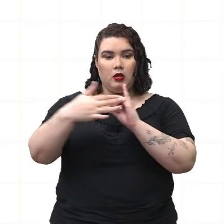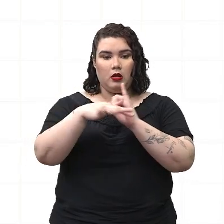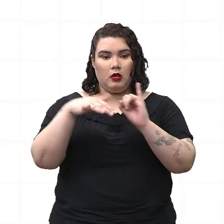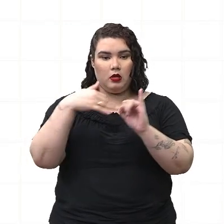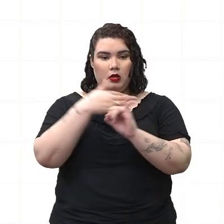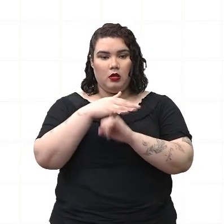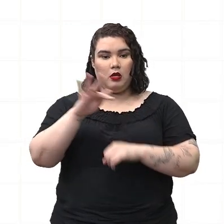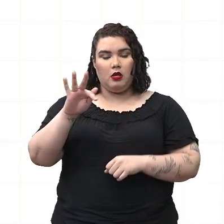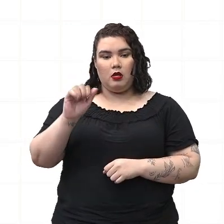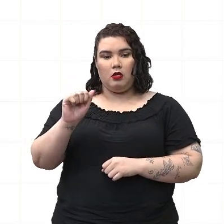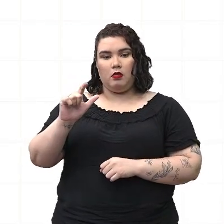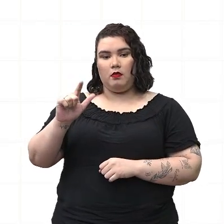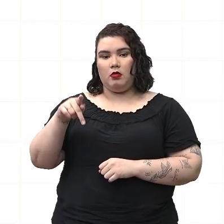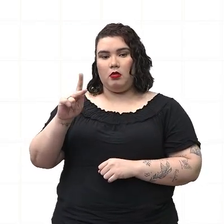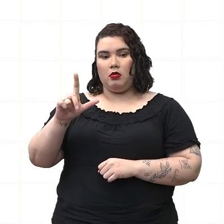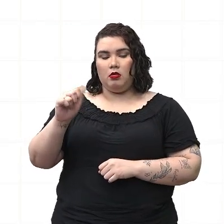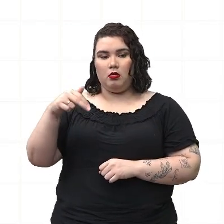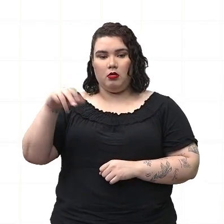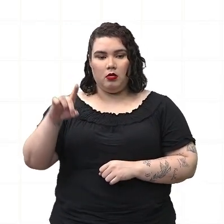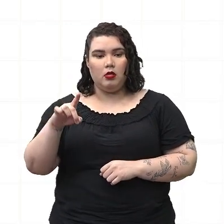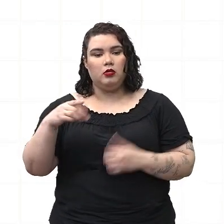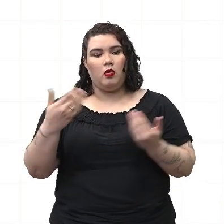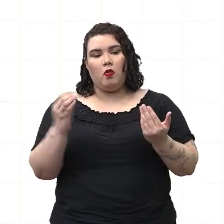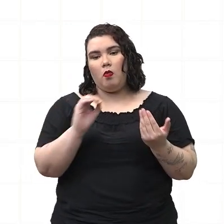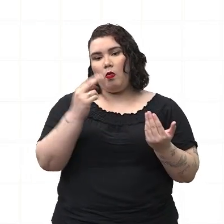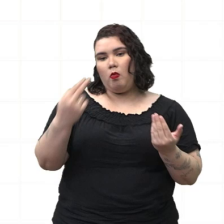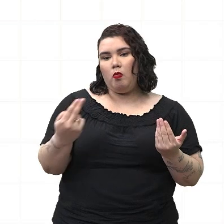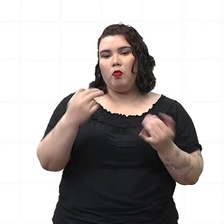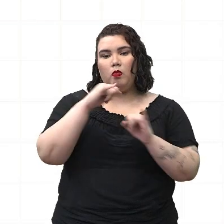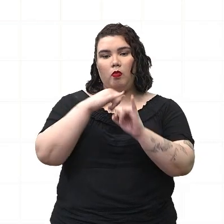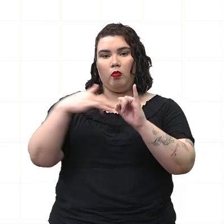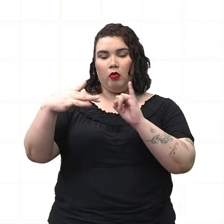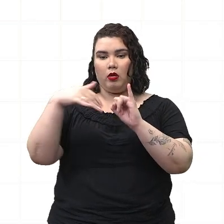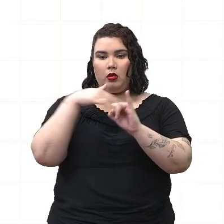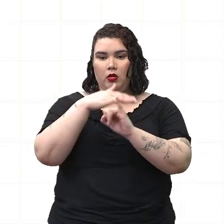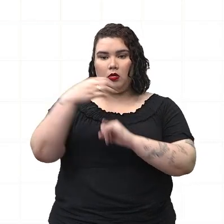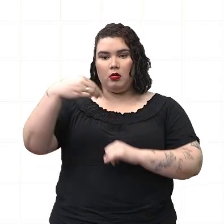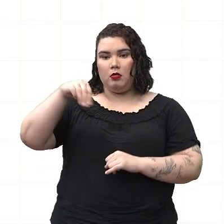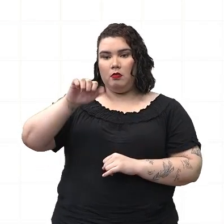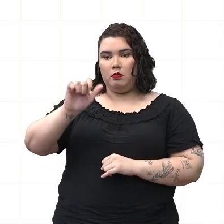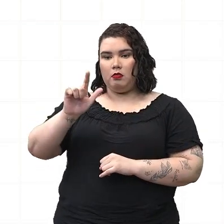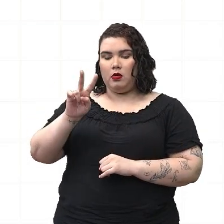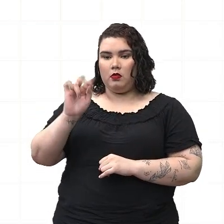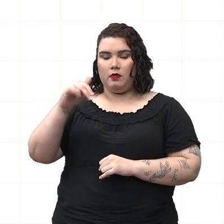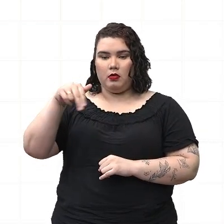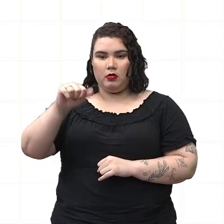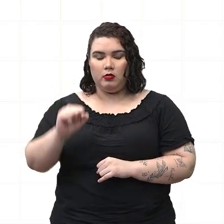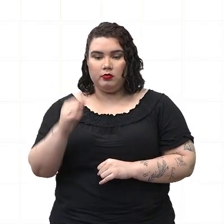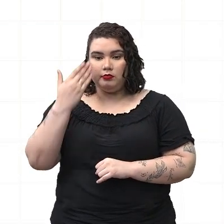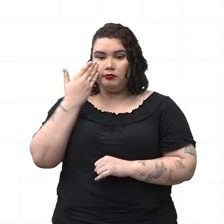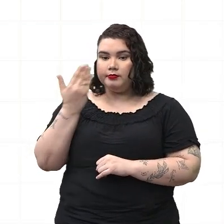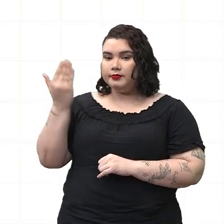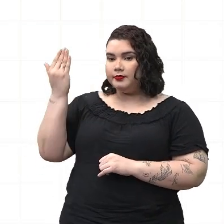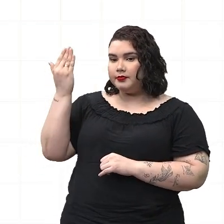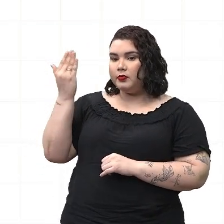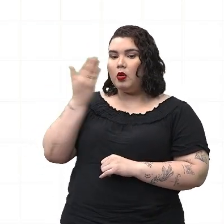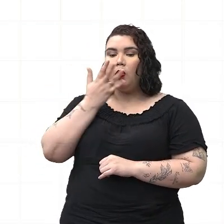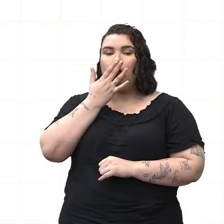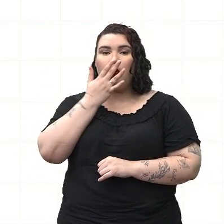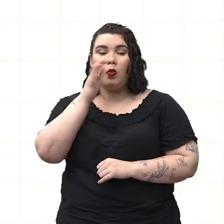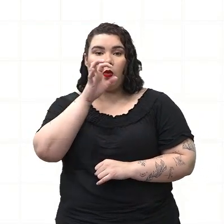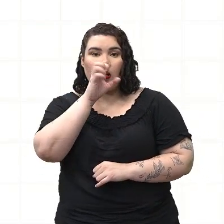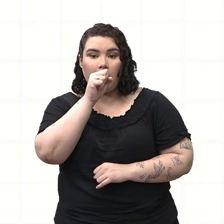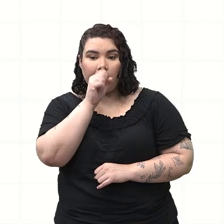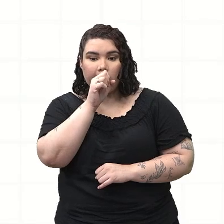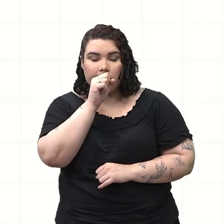Ilhas Malvinas, para os argentinos. Tem isso, ainda tem isso, né? As Ilhas Falkland são essas que estão aparecendo aí em laranja na tela de vocês, né?